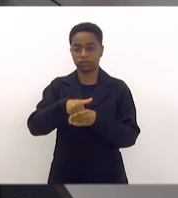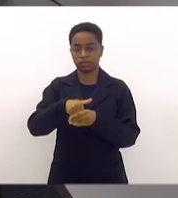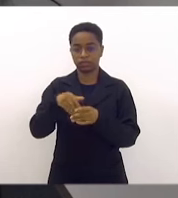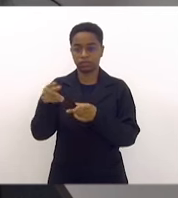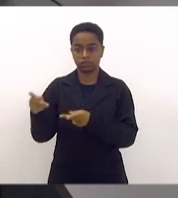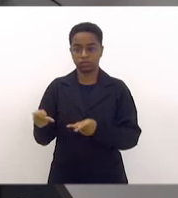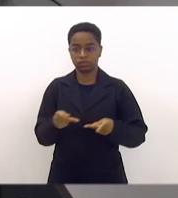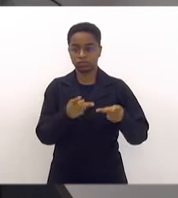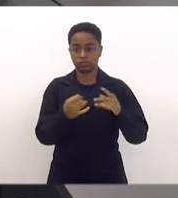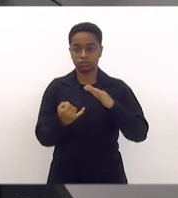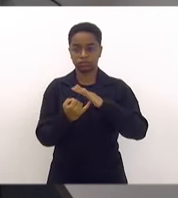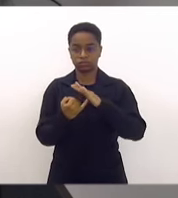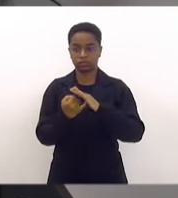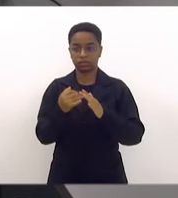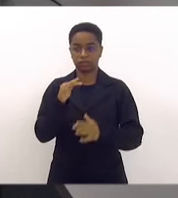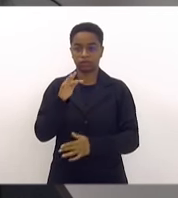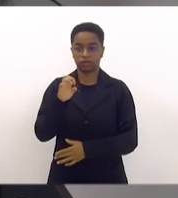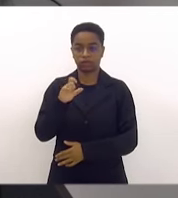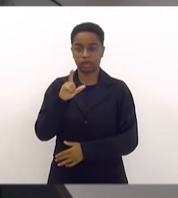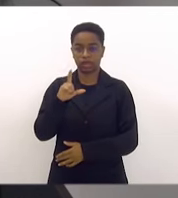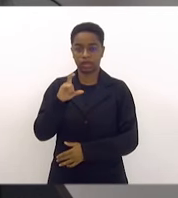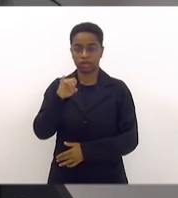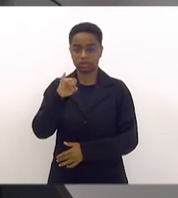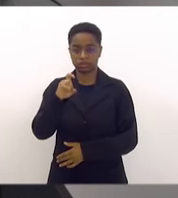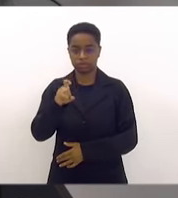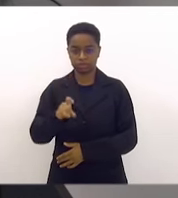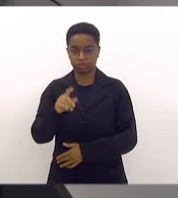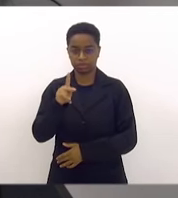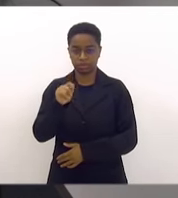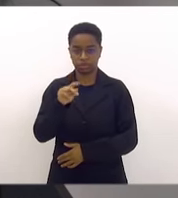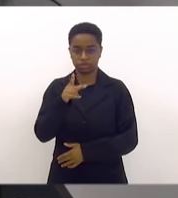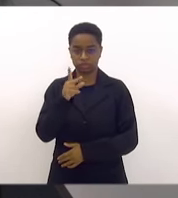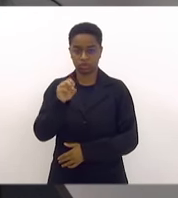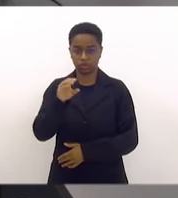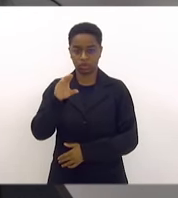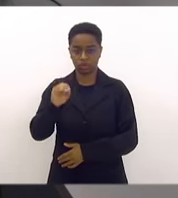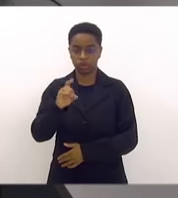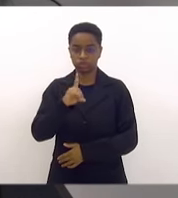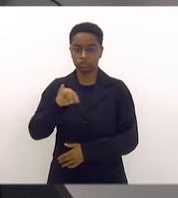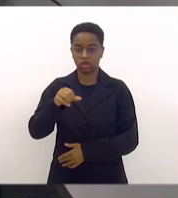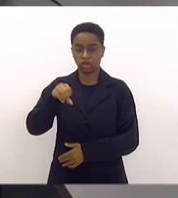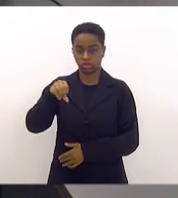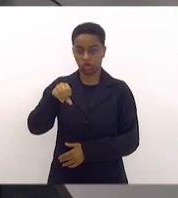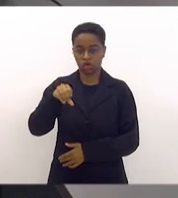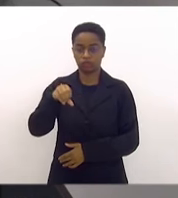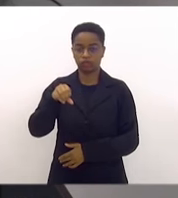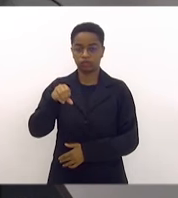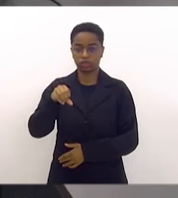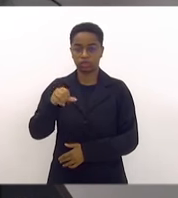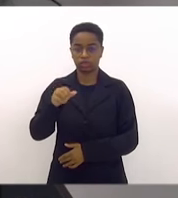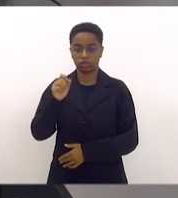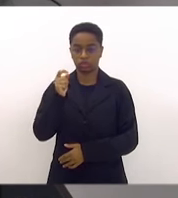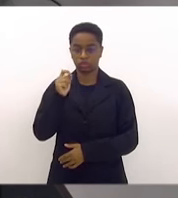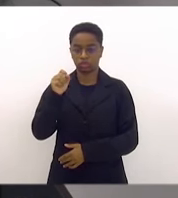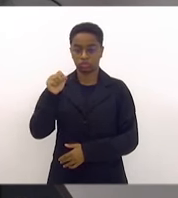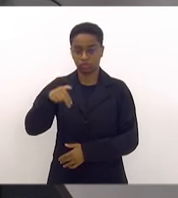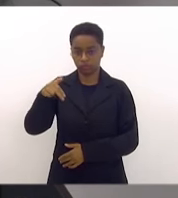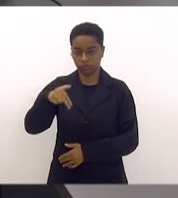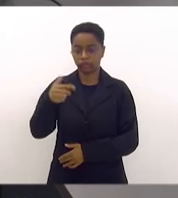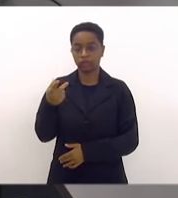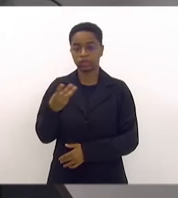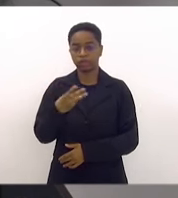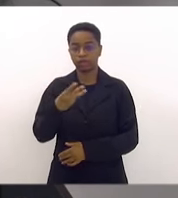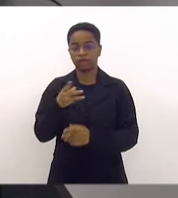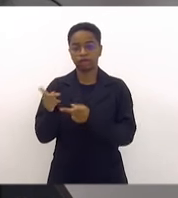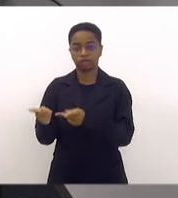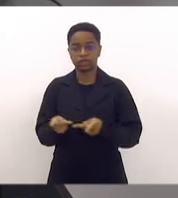ao Instituto Félix Pacheco no dia 9/11 que seria a terceira visita técnica desta